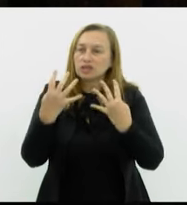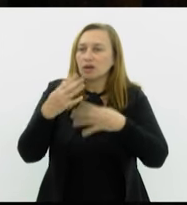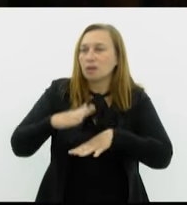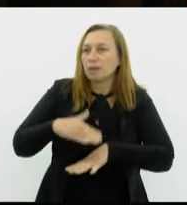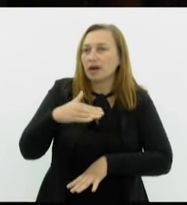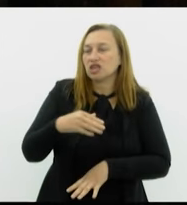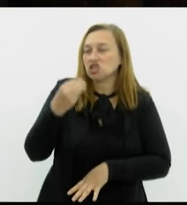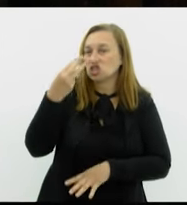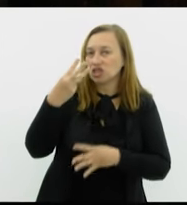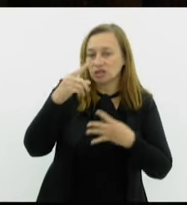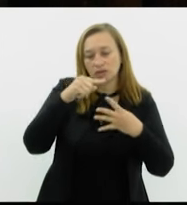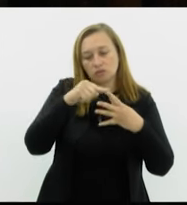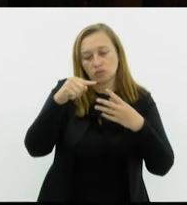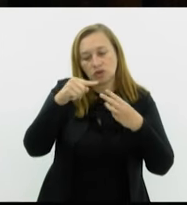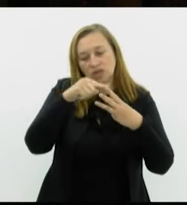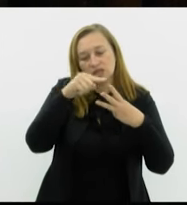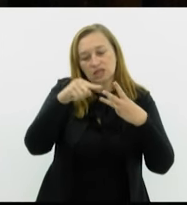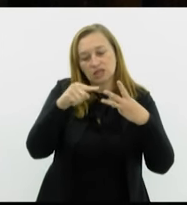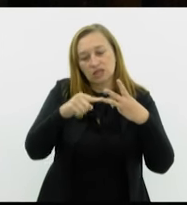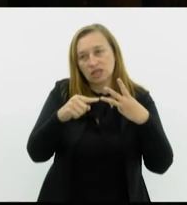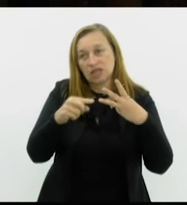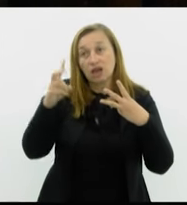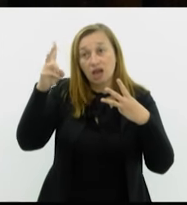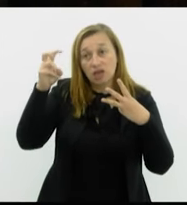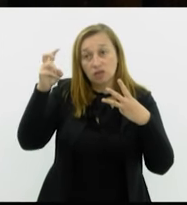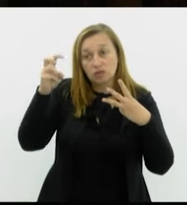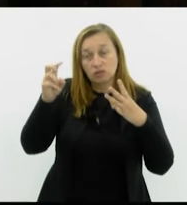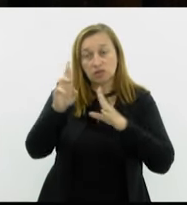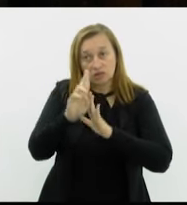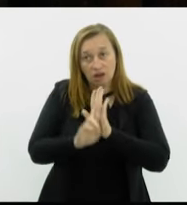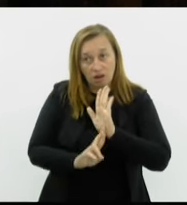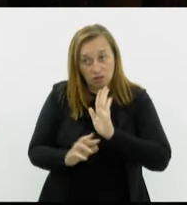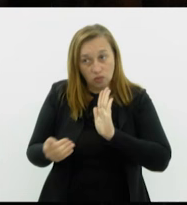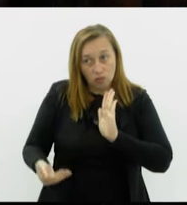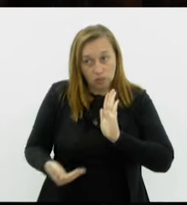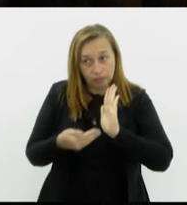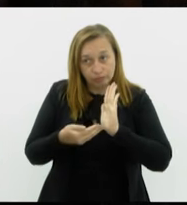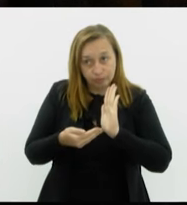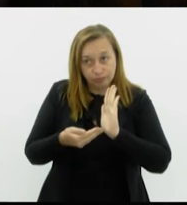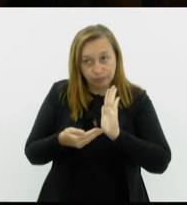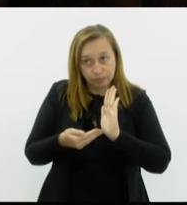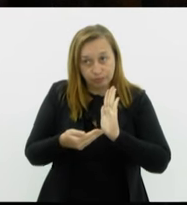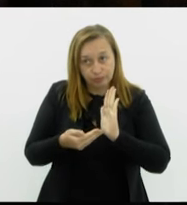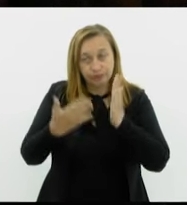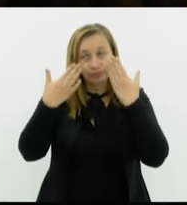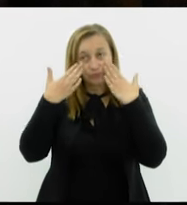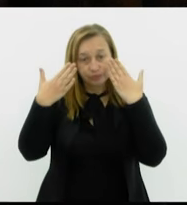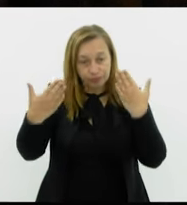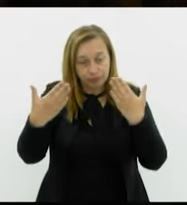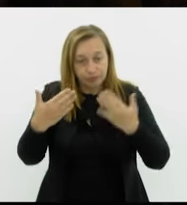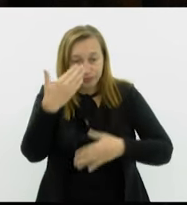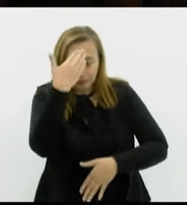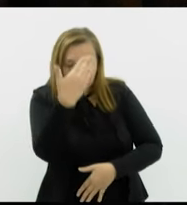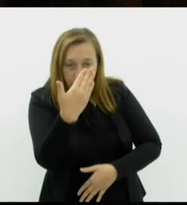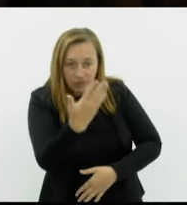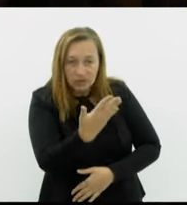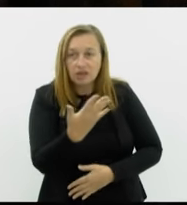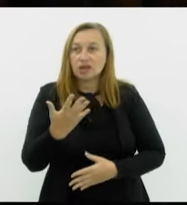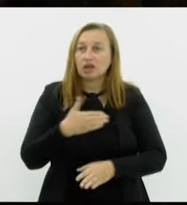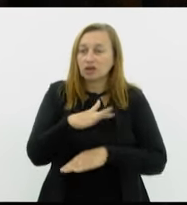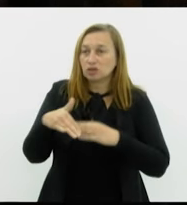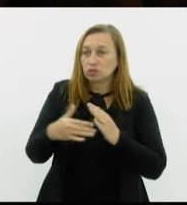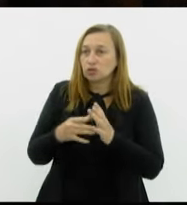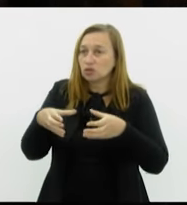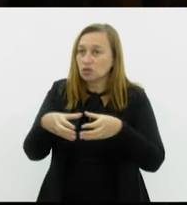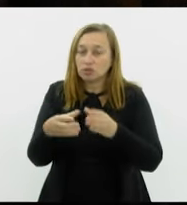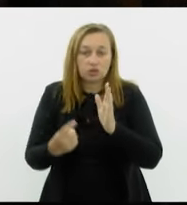três tópicos desse relatório que eu apresentei, agradecer a todos os membros da Comissão